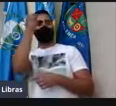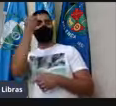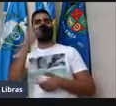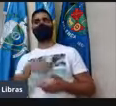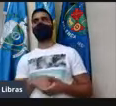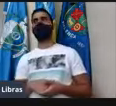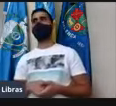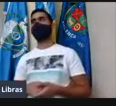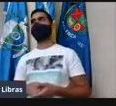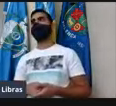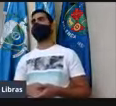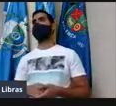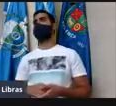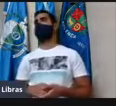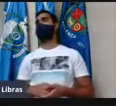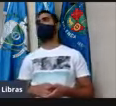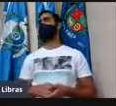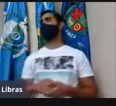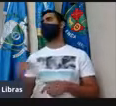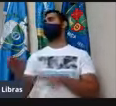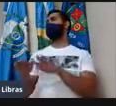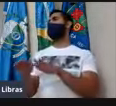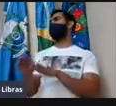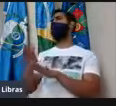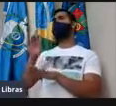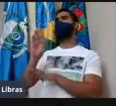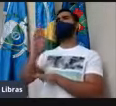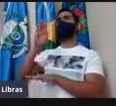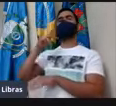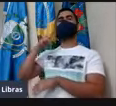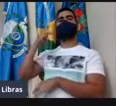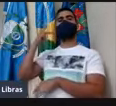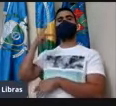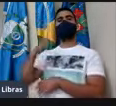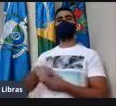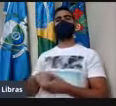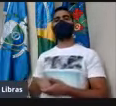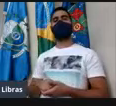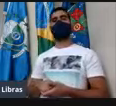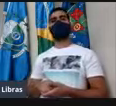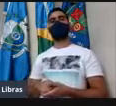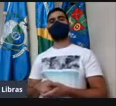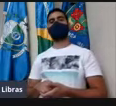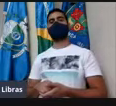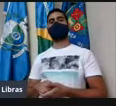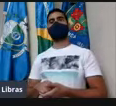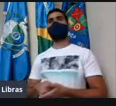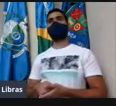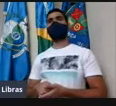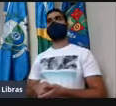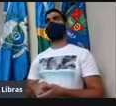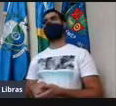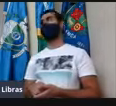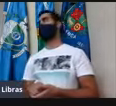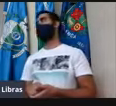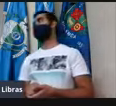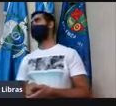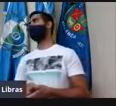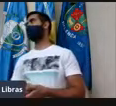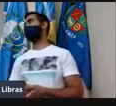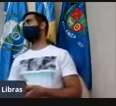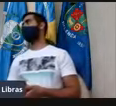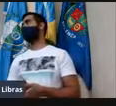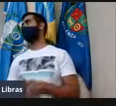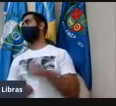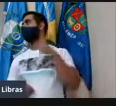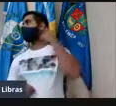branco. Vamos então para a chamada das senhoras e dos senhores vereadores na noite de hoje. Vereador Dr. Saulo precisou se